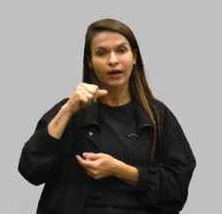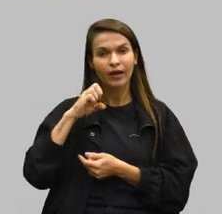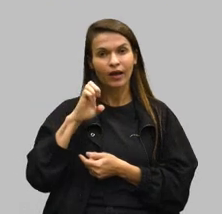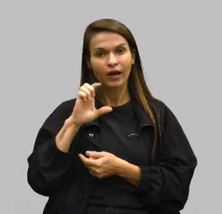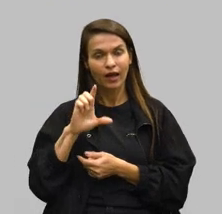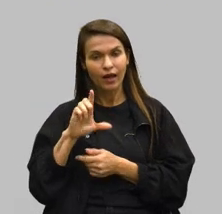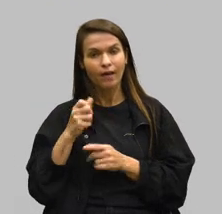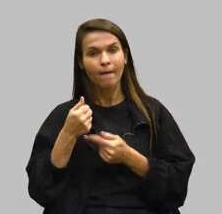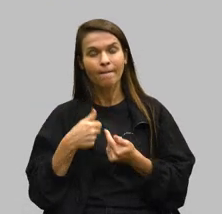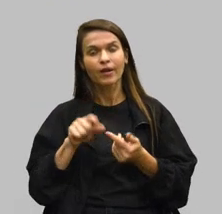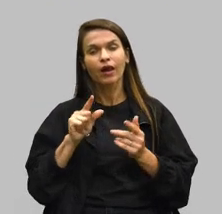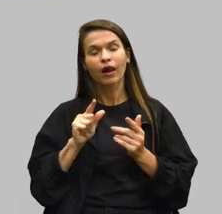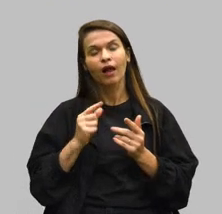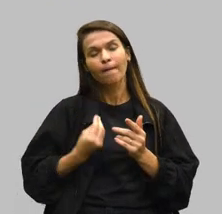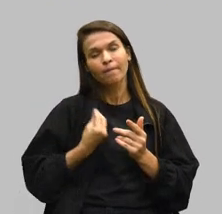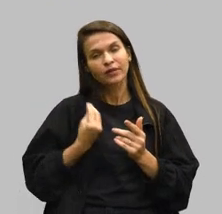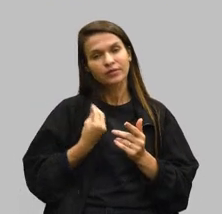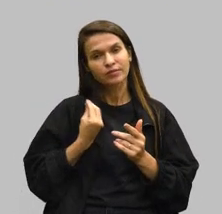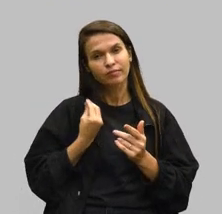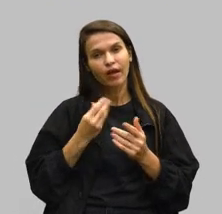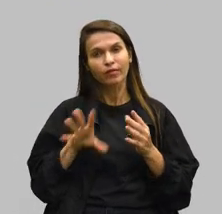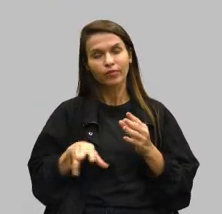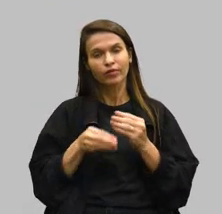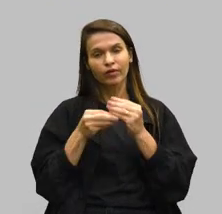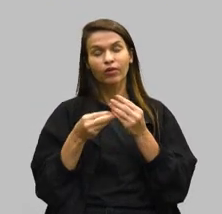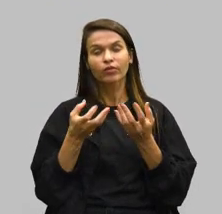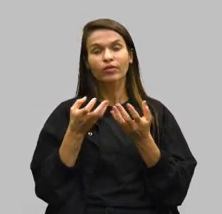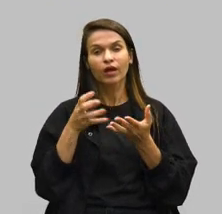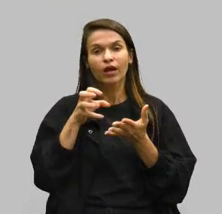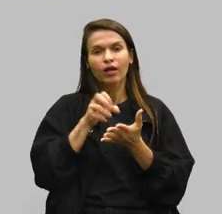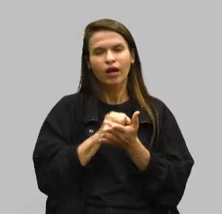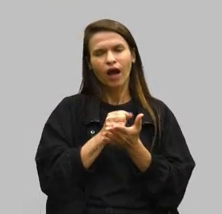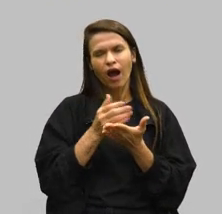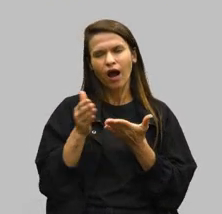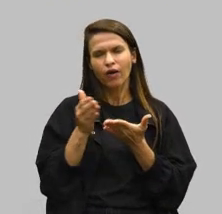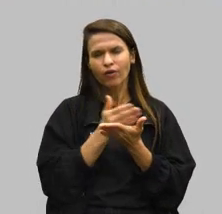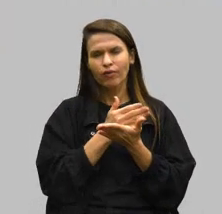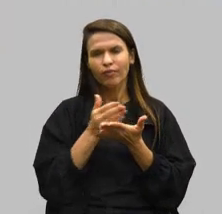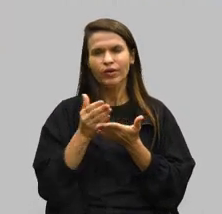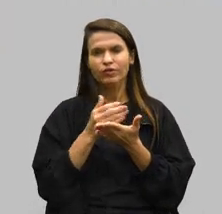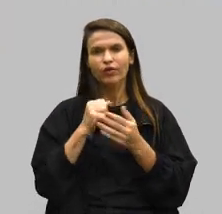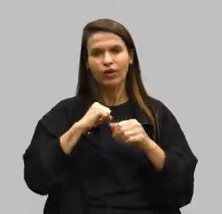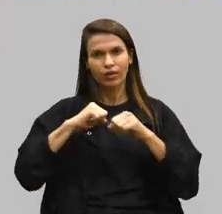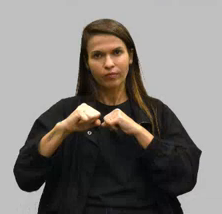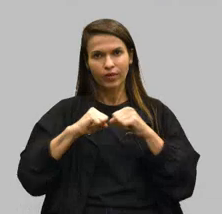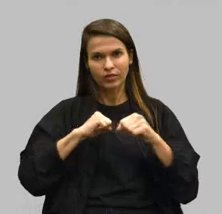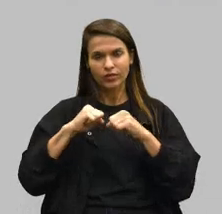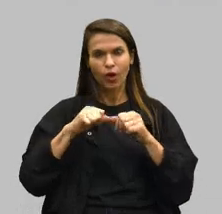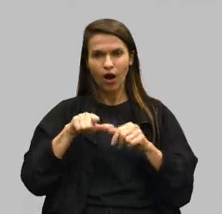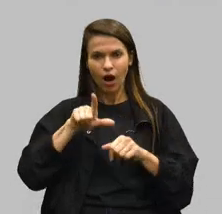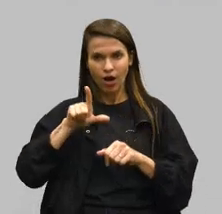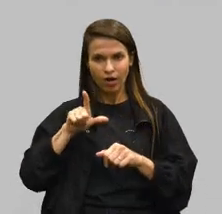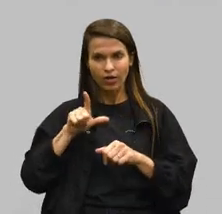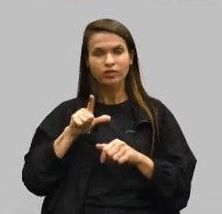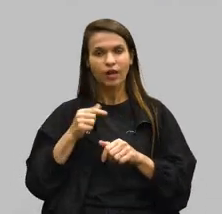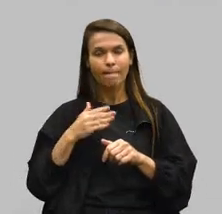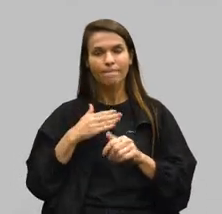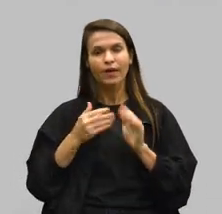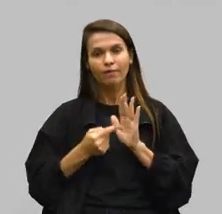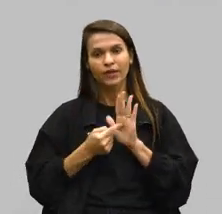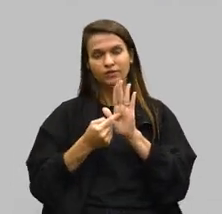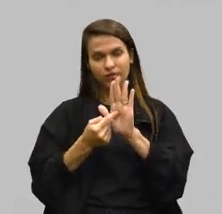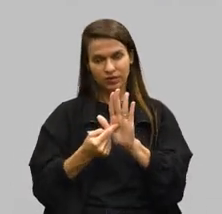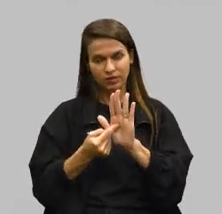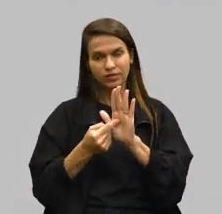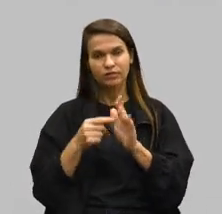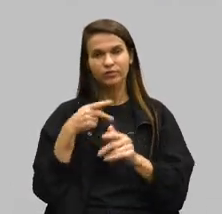presença eh eu quero apenas deixar aqui registrada algumas questões que foram debatidas um pouco antes na minha apresentação em que